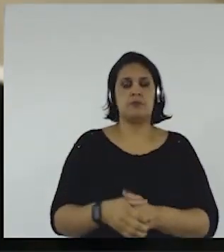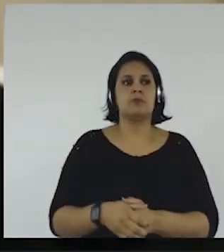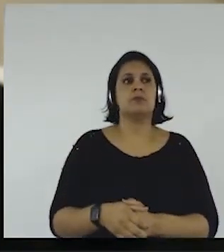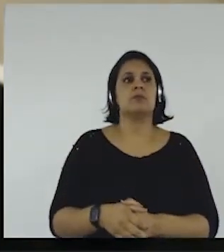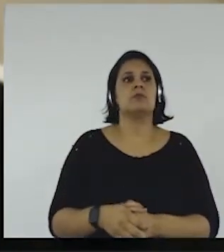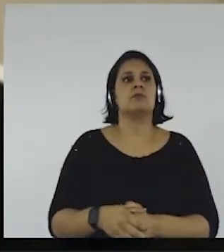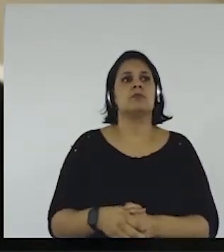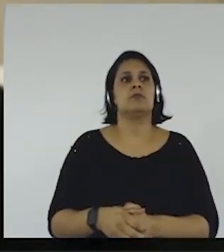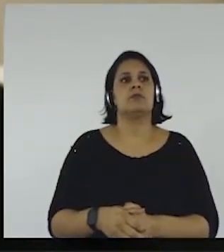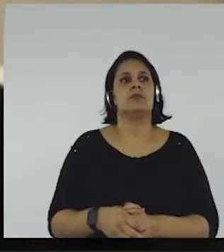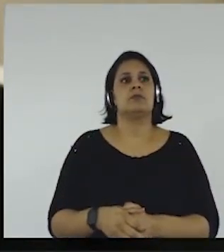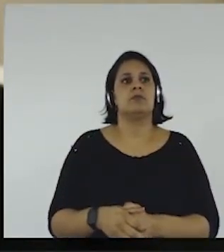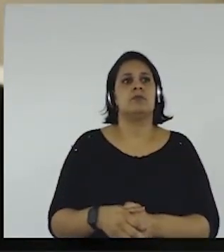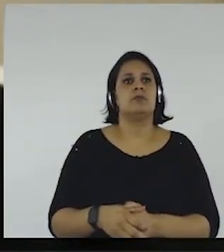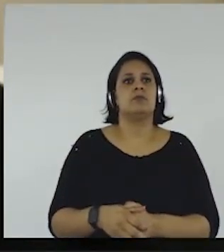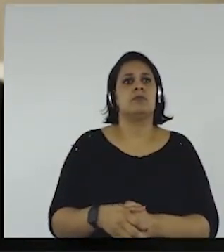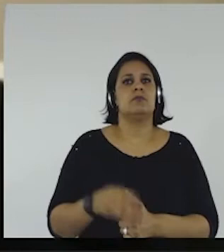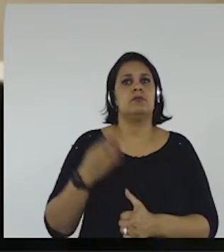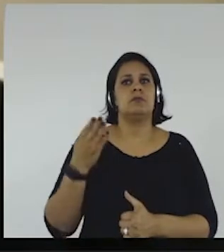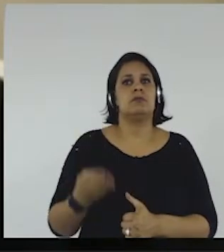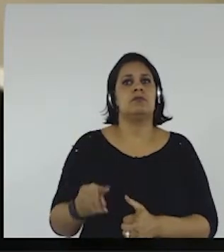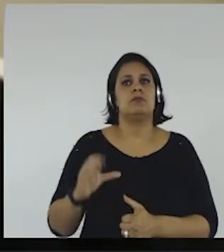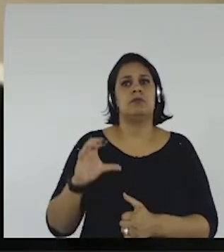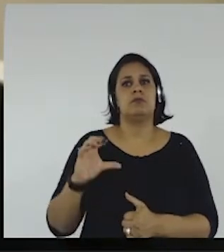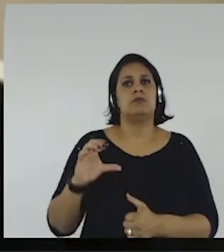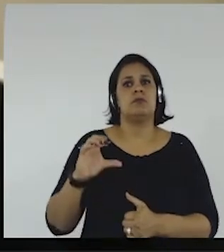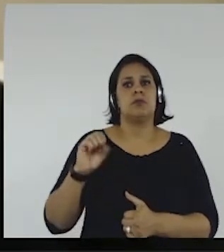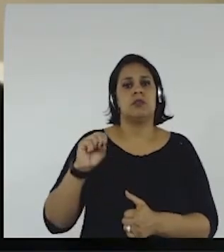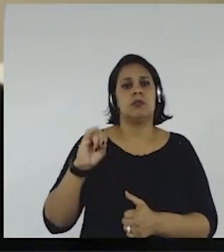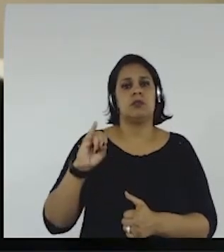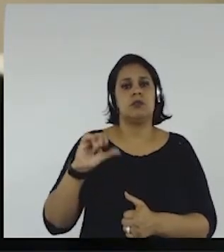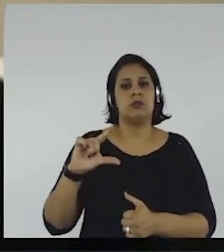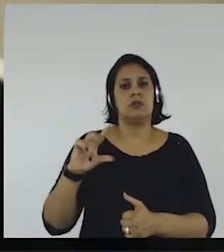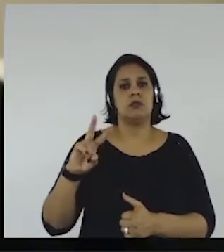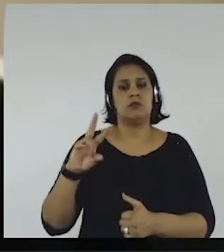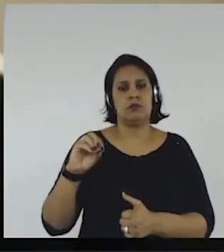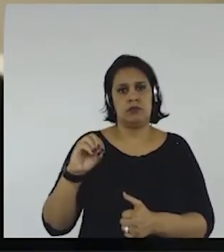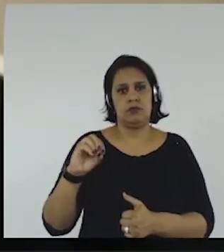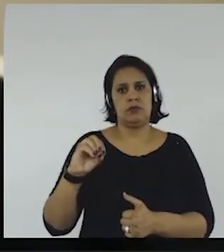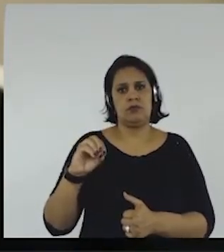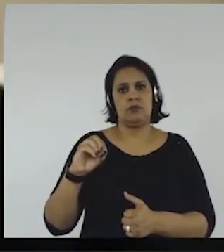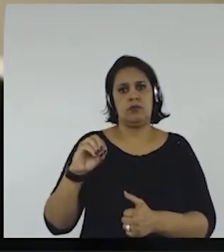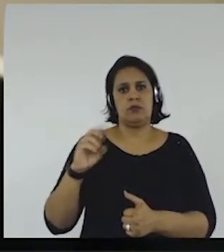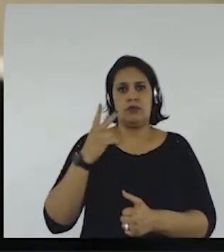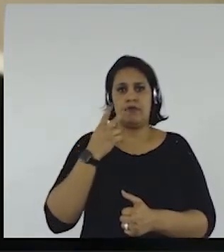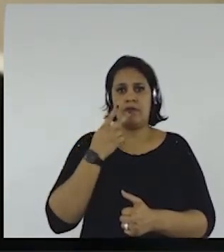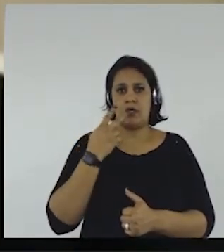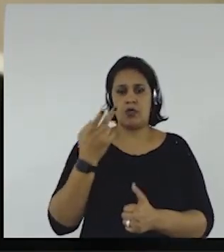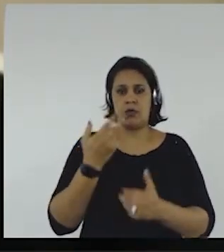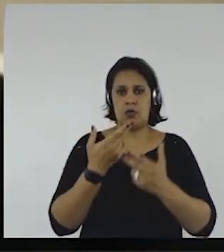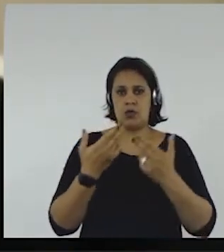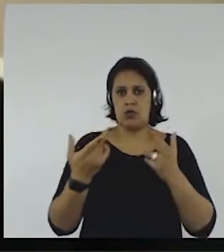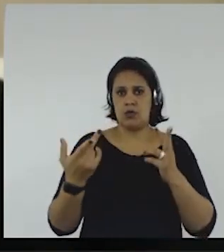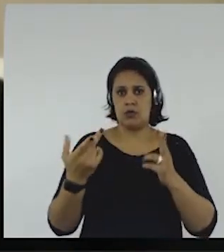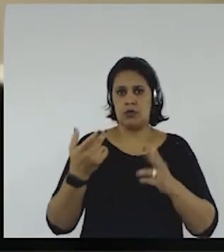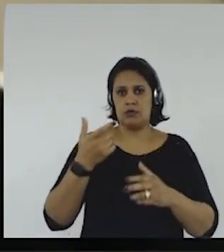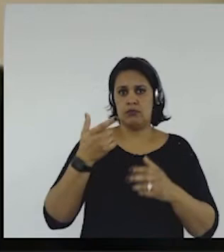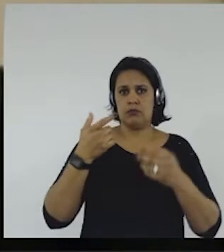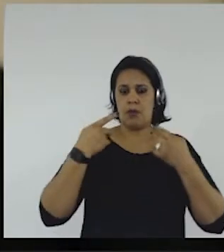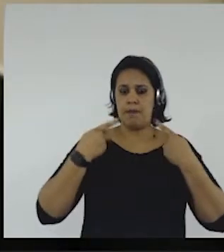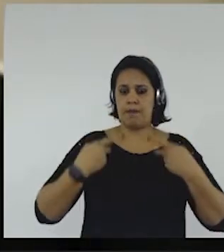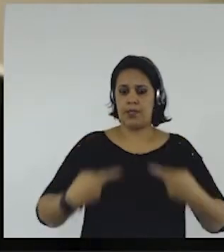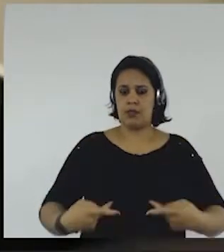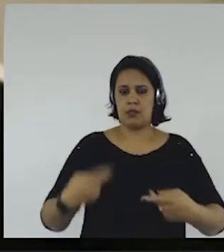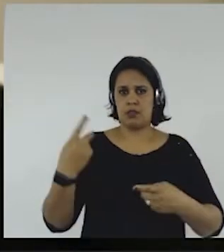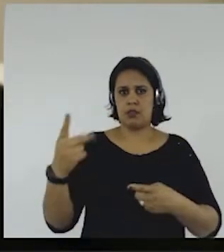O professor Capanema confidenciou um fato que marca a personalidade dele e